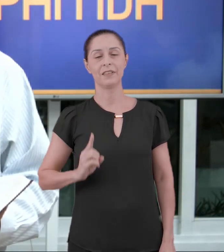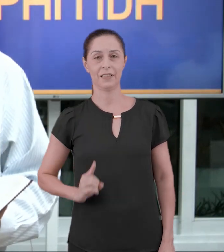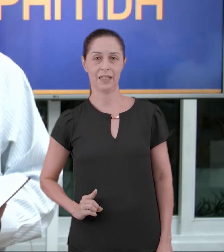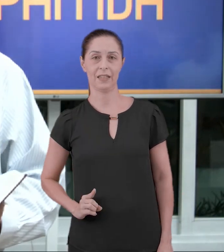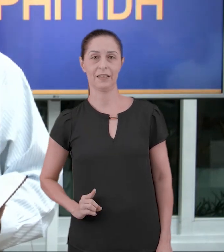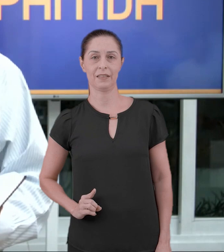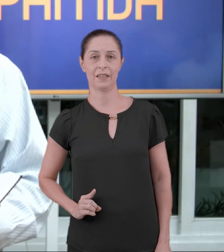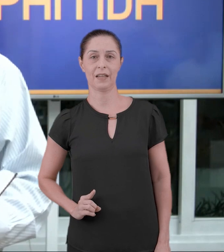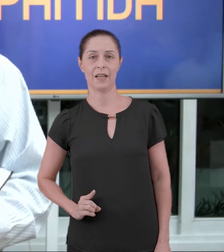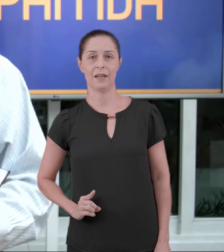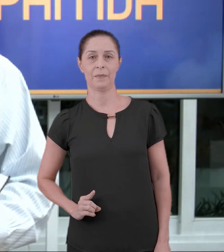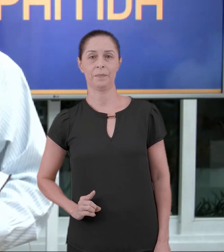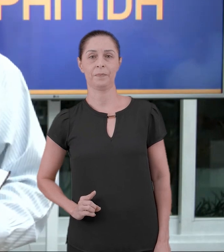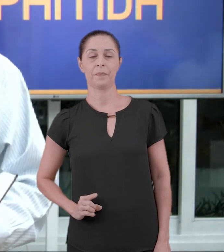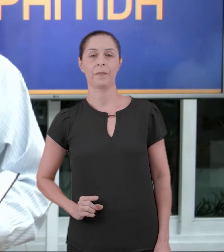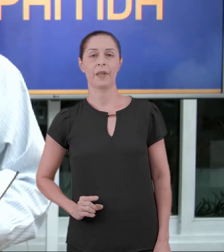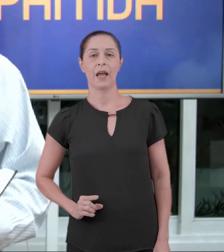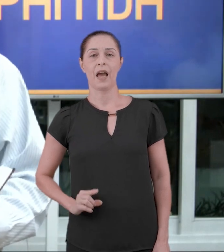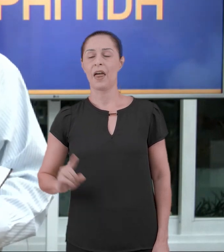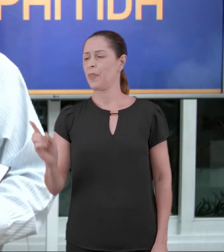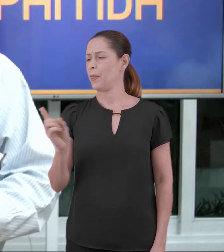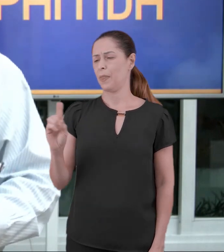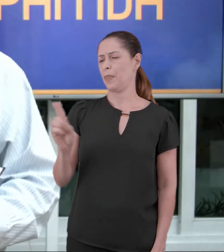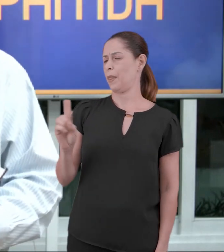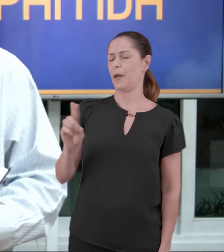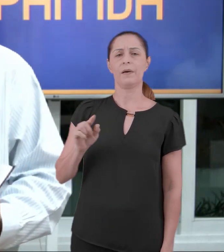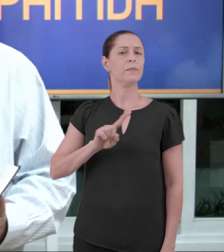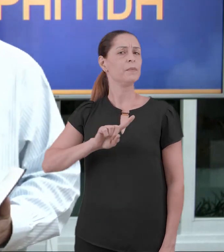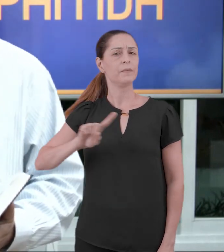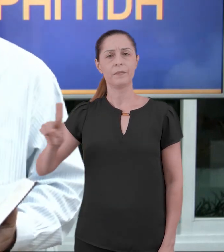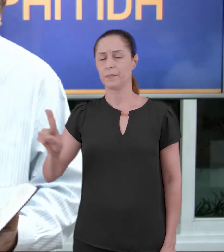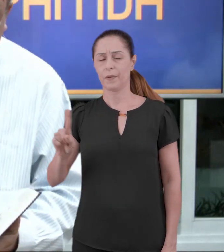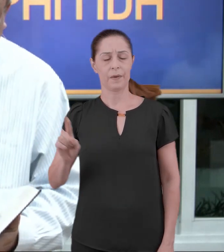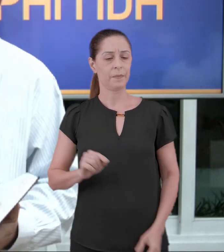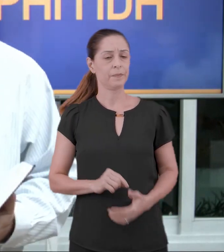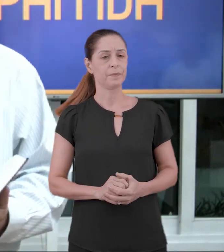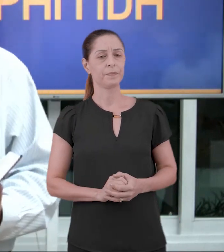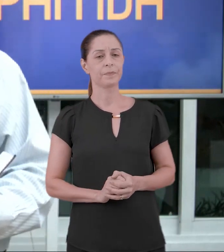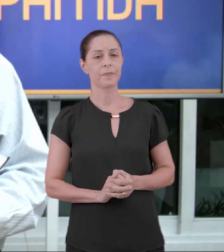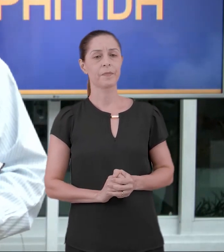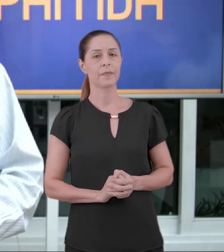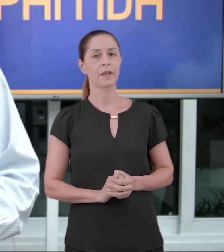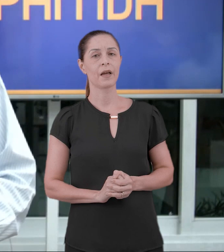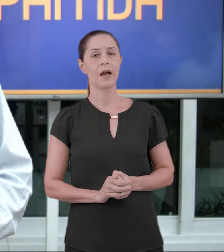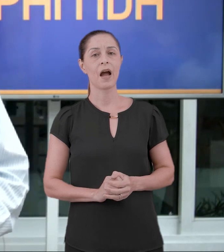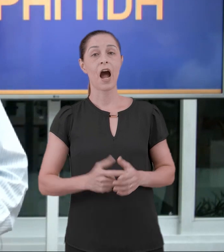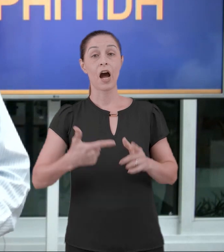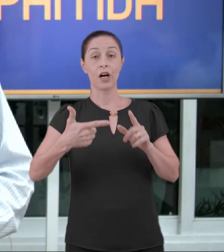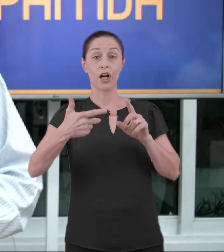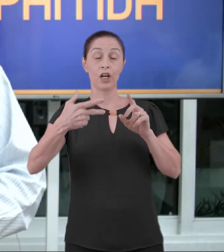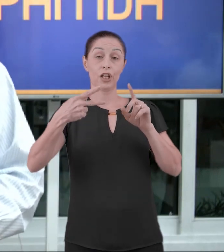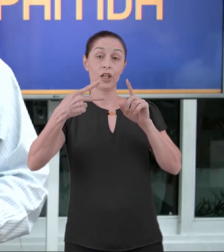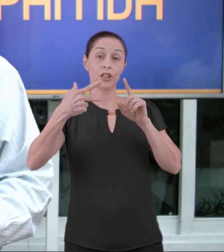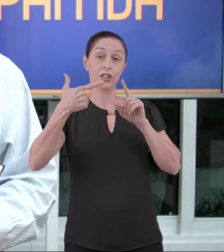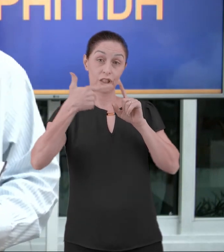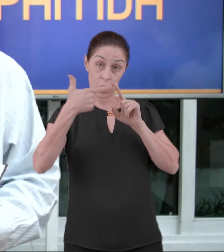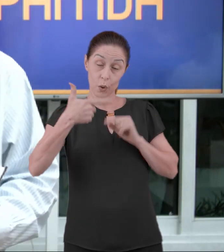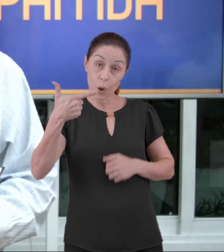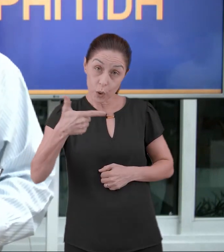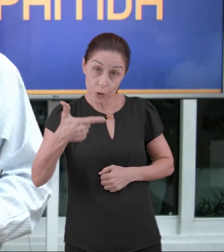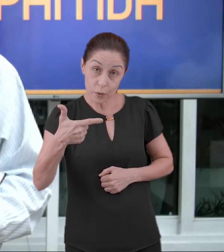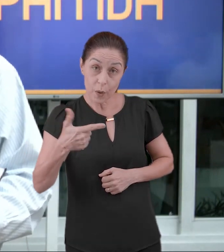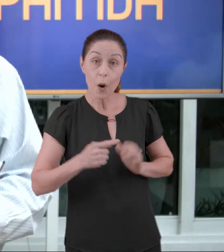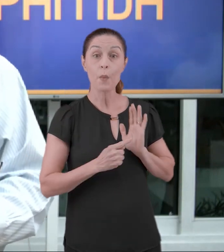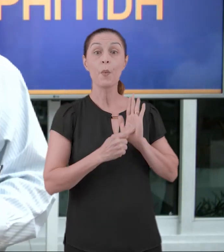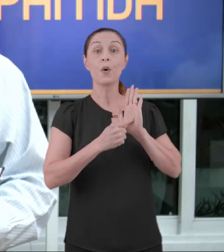uma postura negacionista. Segundo, mostrar com dignidade